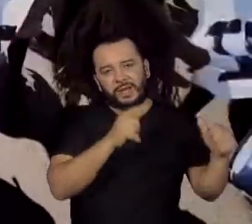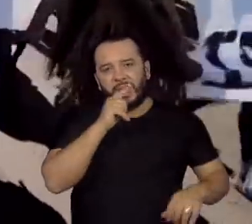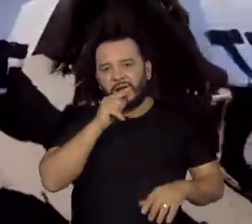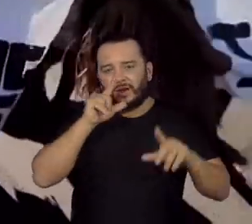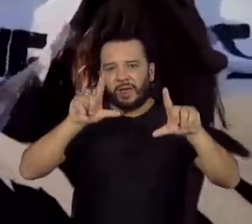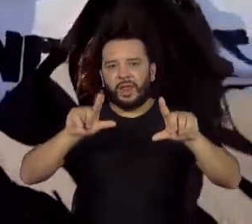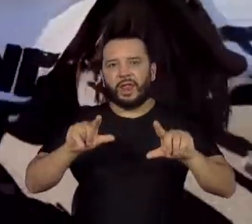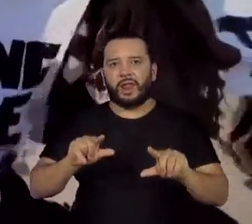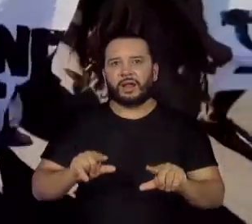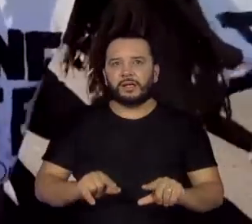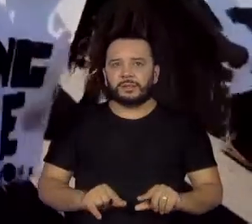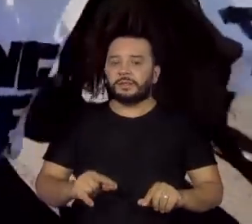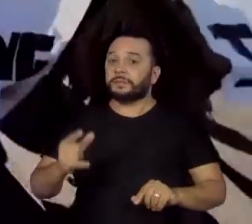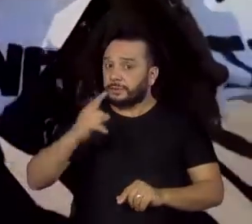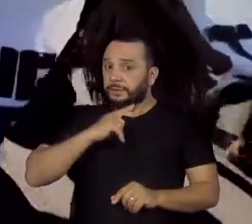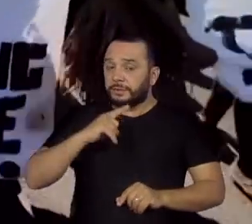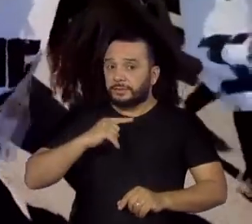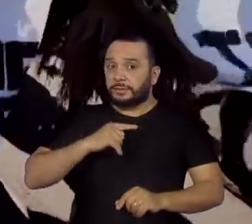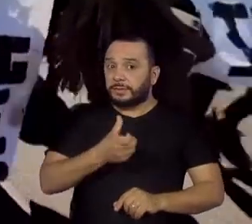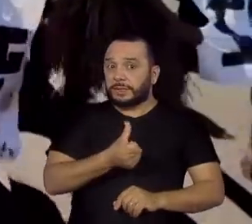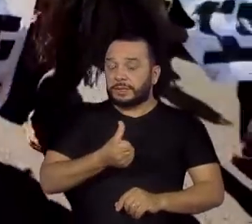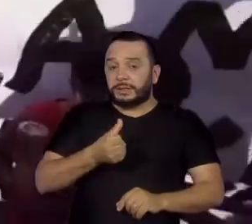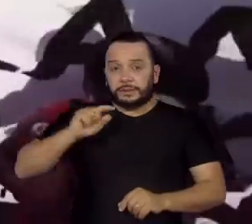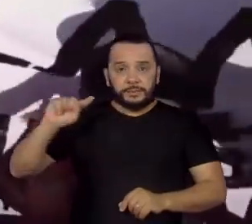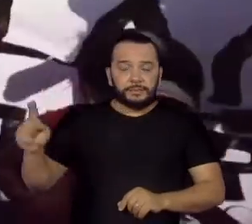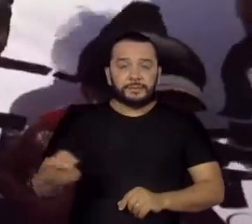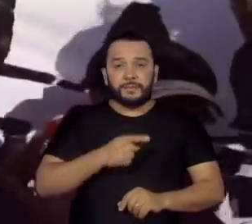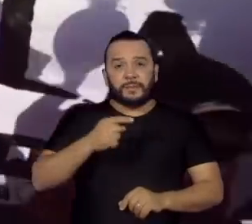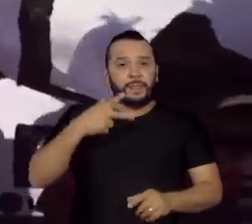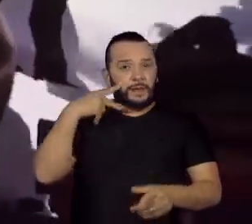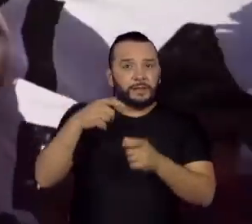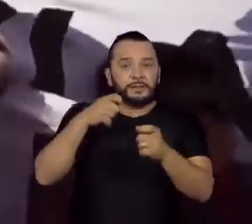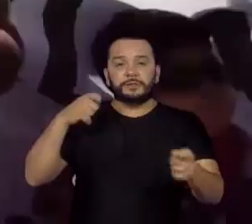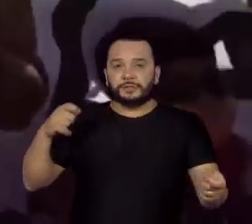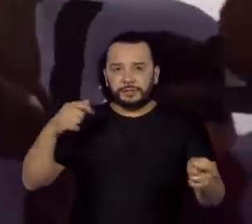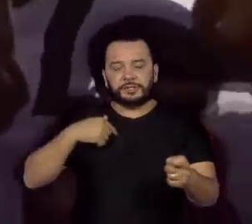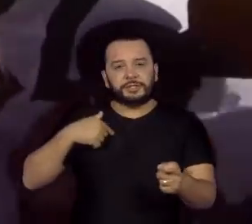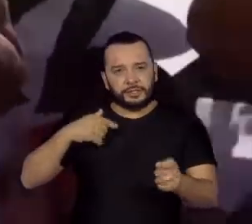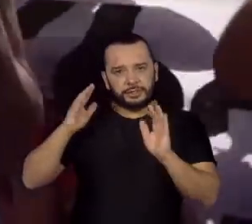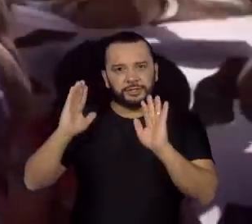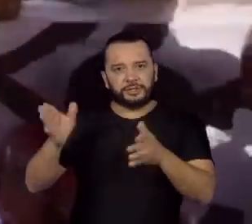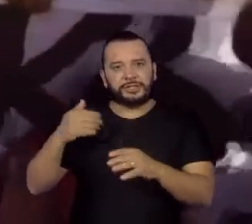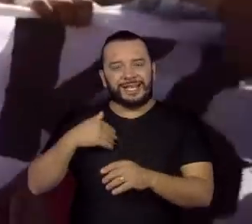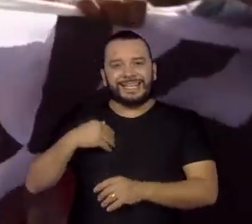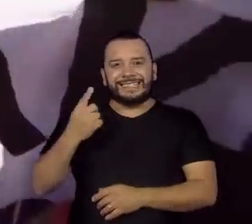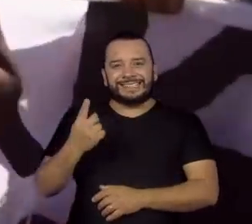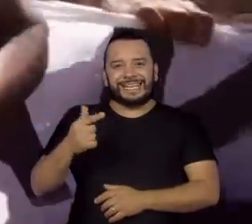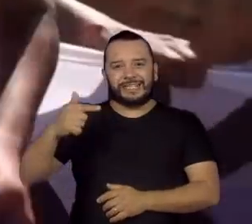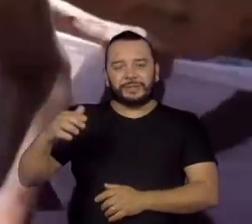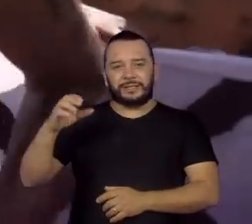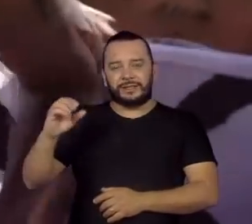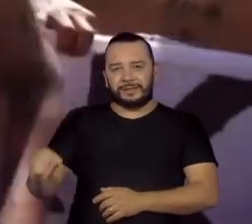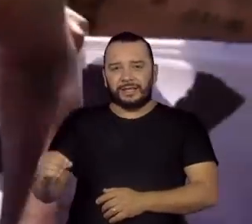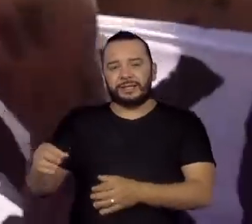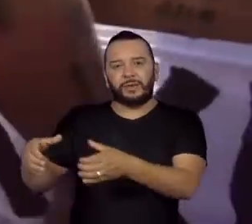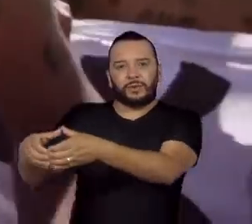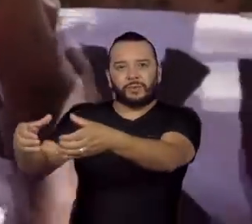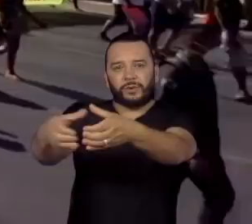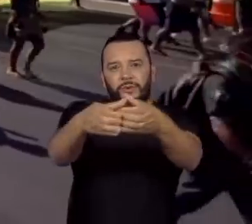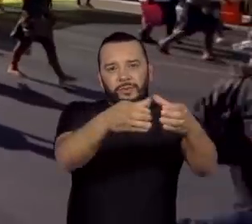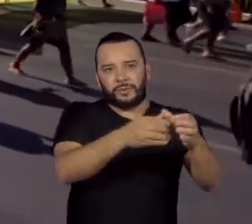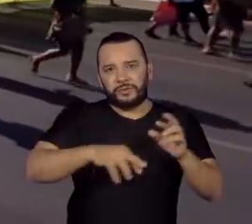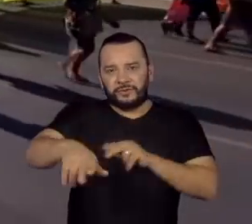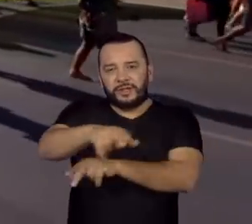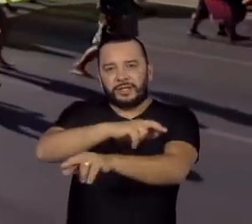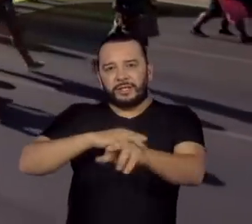Em encontro histórico, cerca de 6.000 indígenas de 170 etnias participaram do acampamento Luta pela Vida